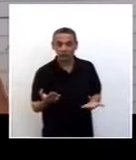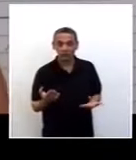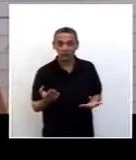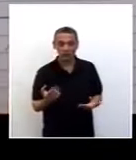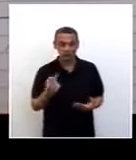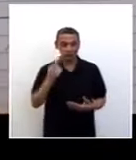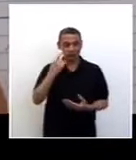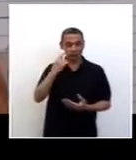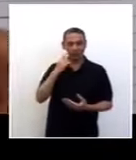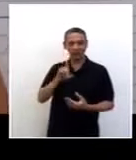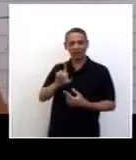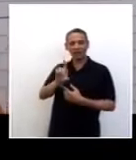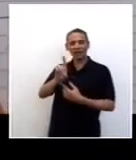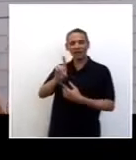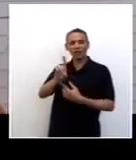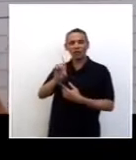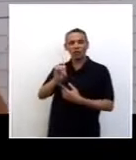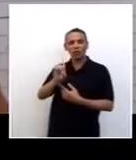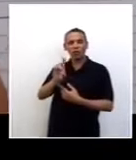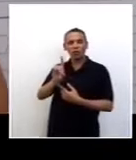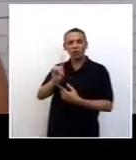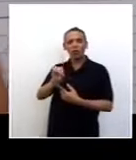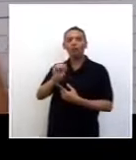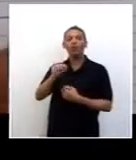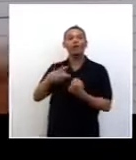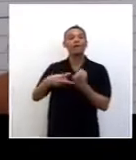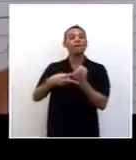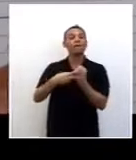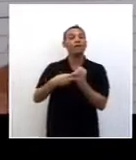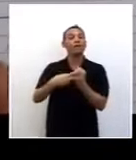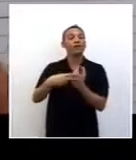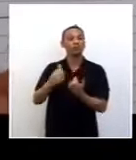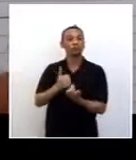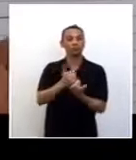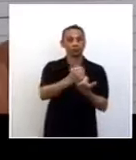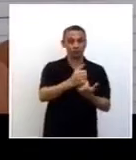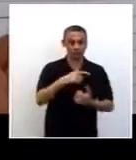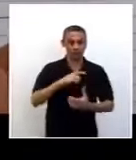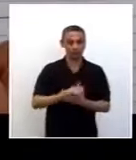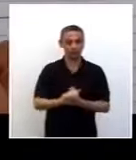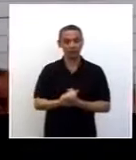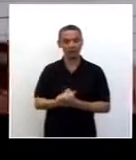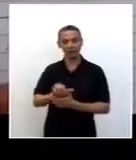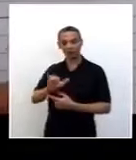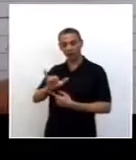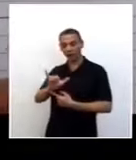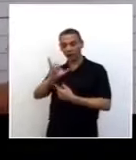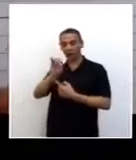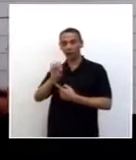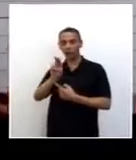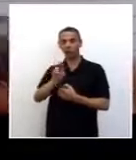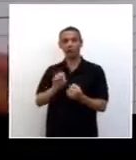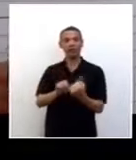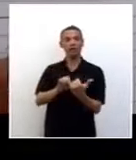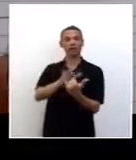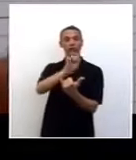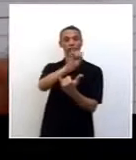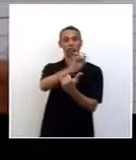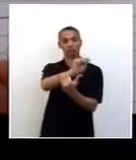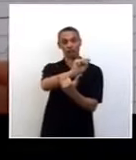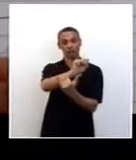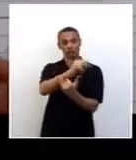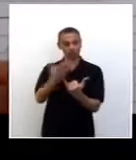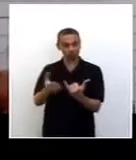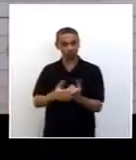sei que você já sabem que o Du é o verbo auxiliar Wii U é o sujeito e o novo é o que